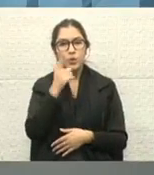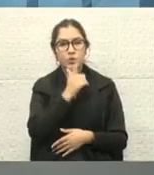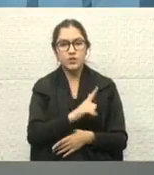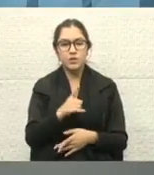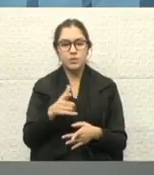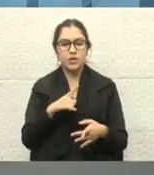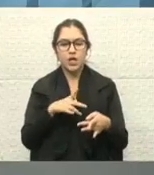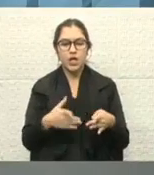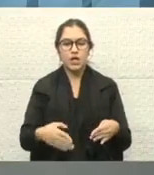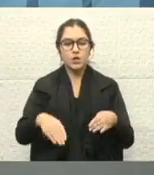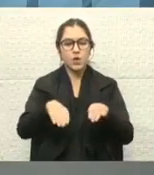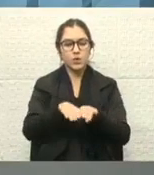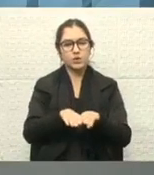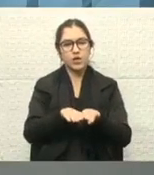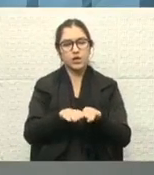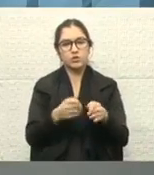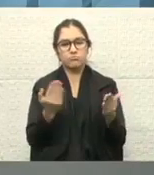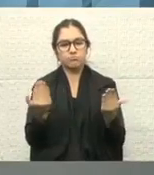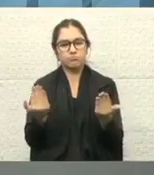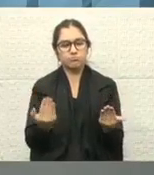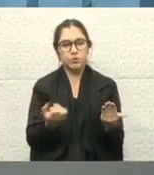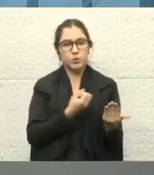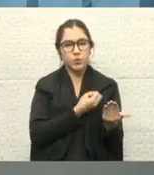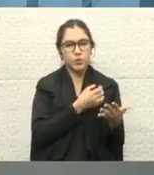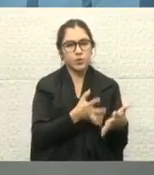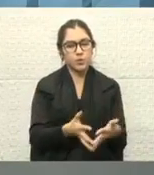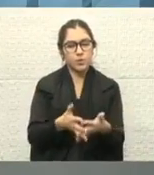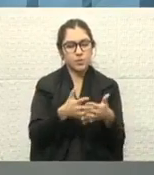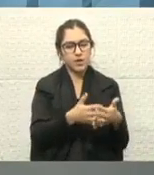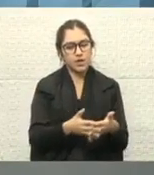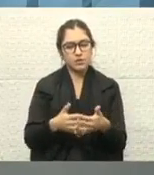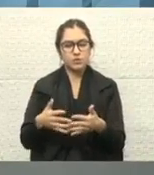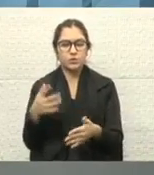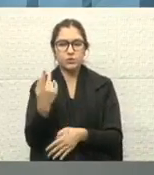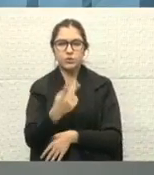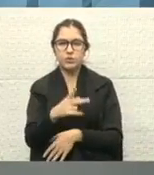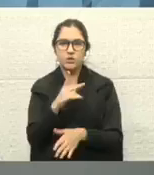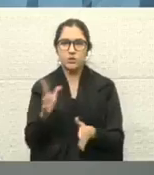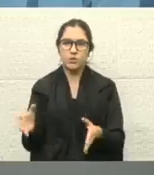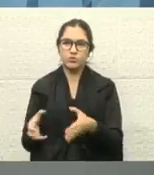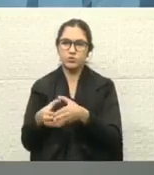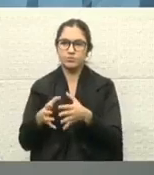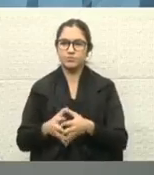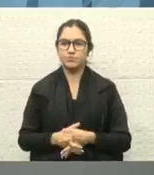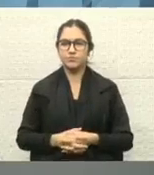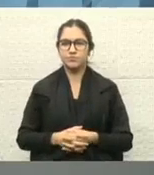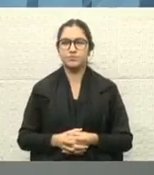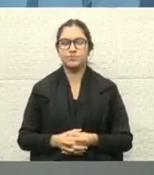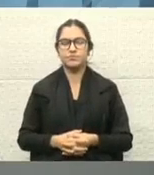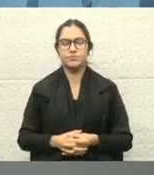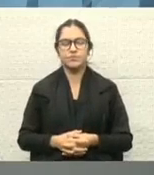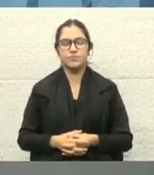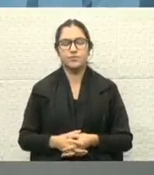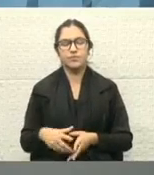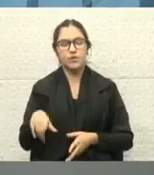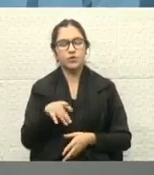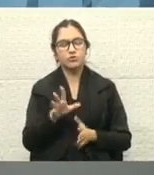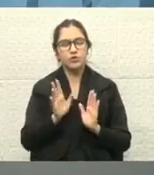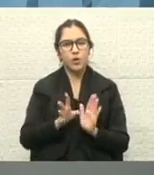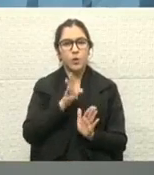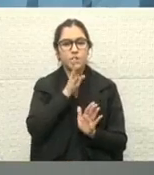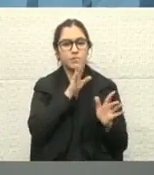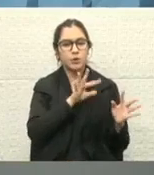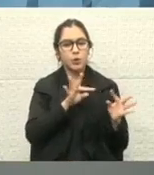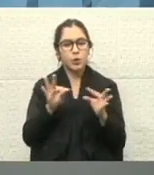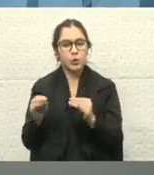a igualdade entre o número complexo e o seu conjugado. E conhecendo todas